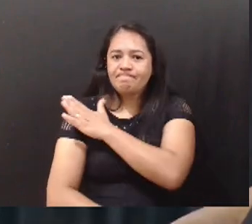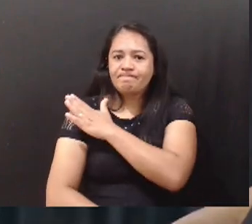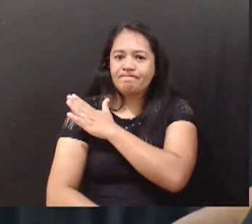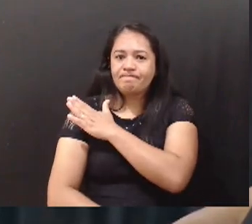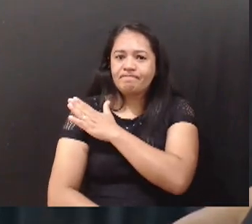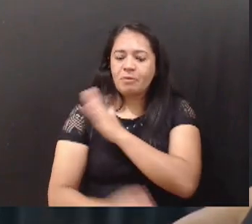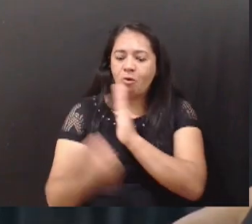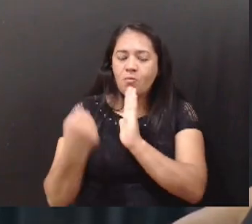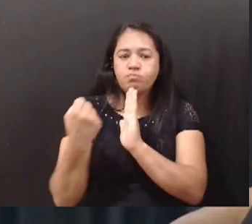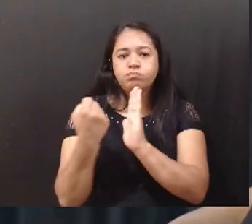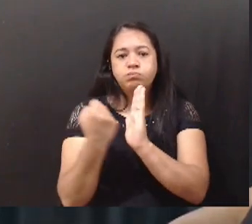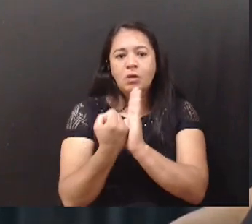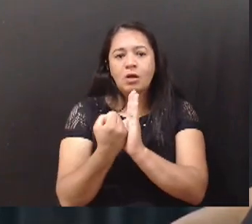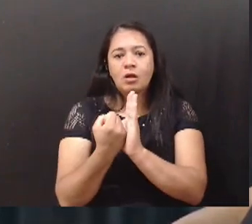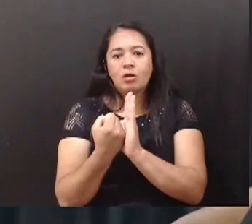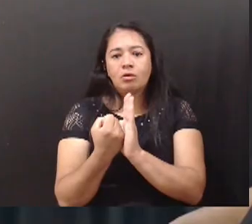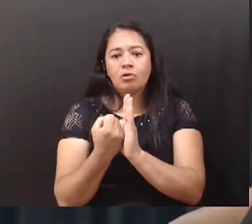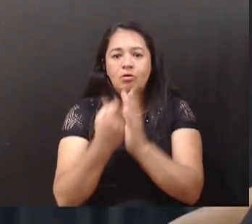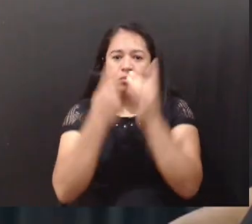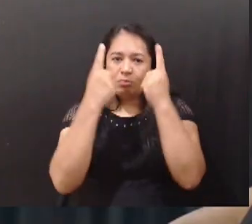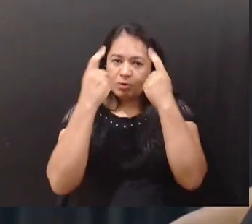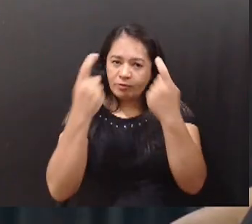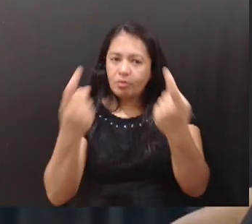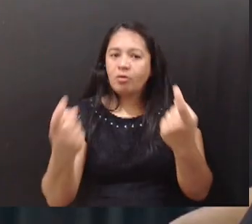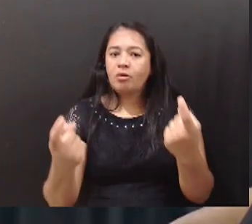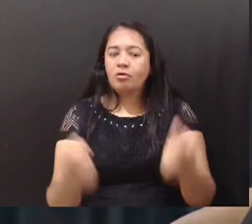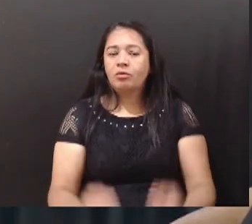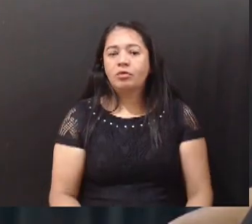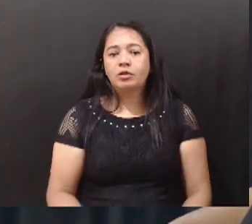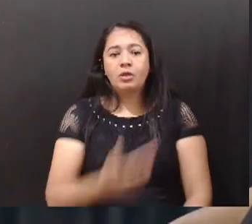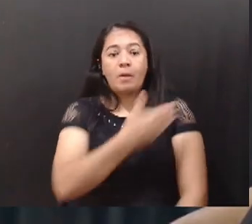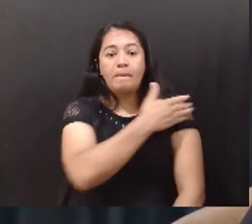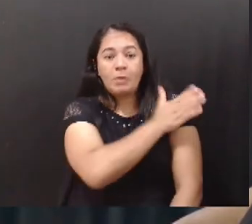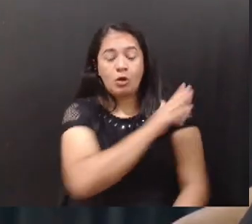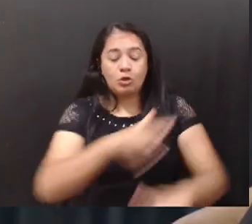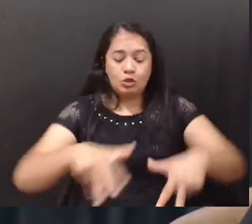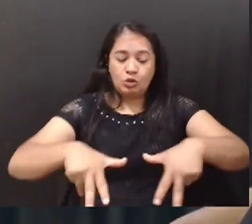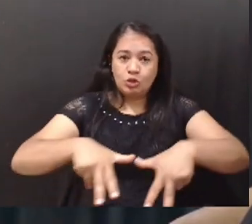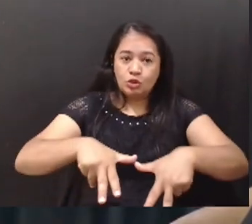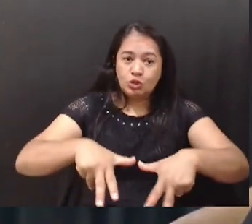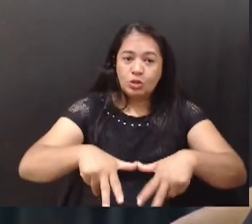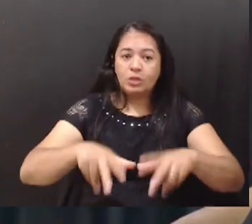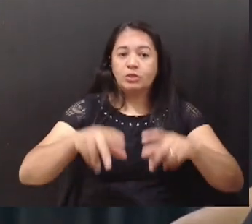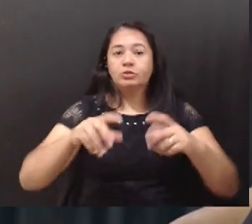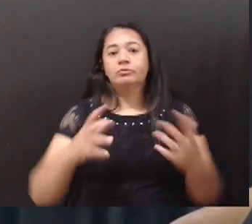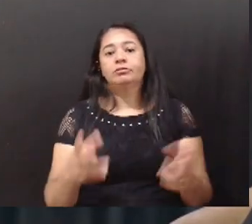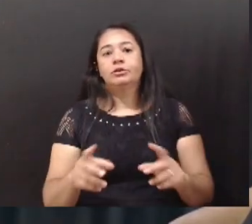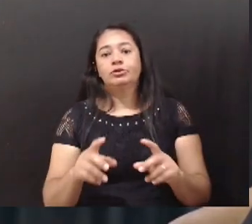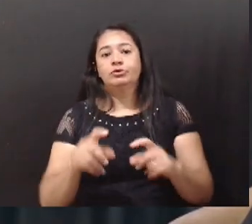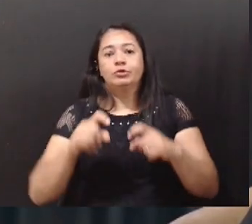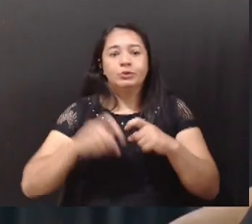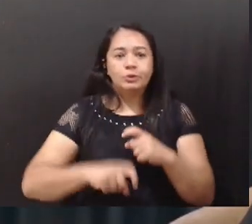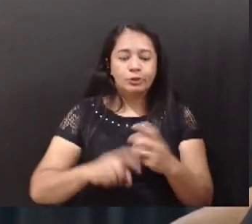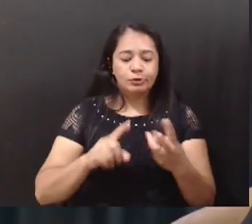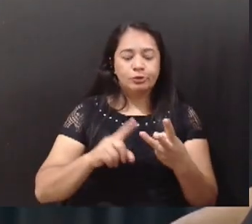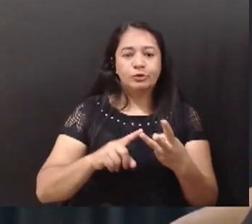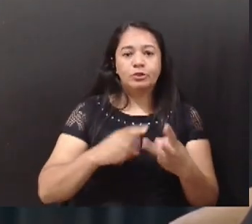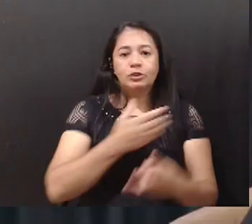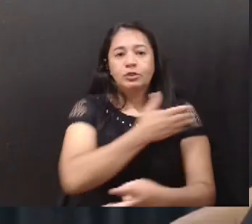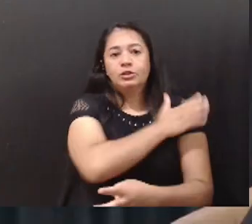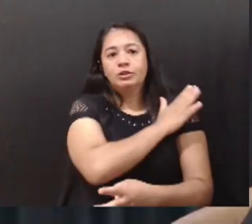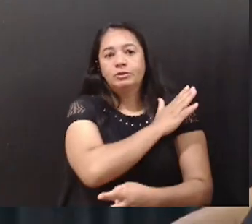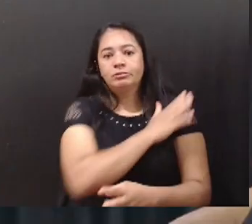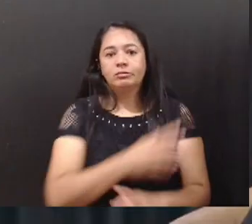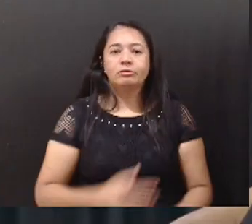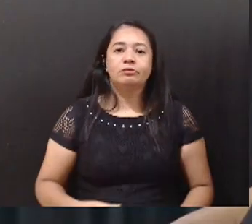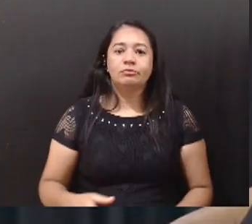as violências, né? Exato. Preconceito de gênero, preconceito sexual, preconceito de xenofobia, né? De